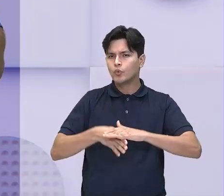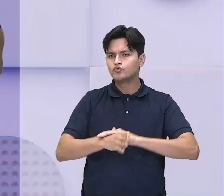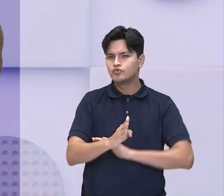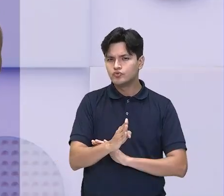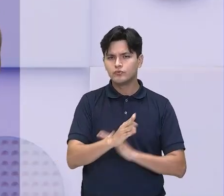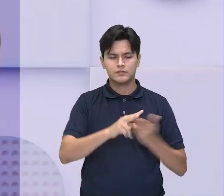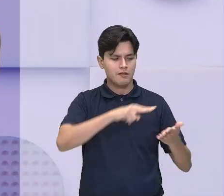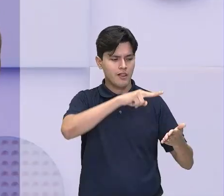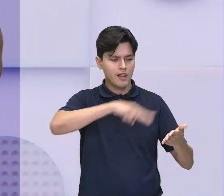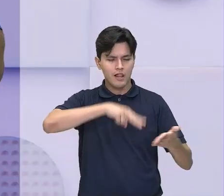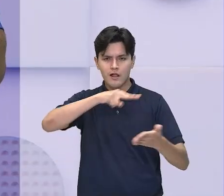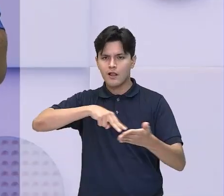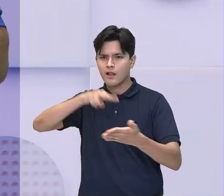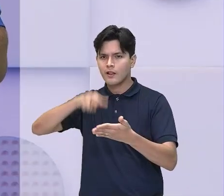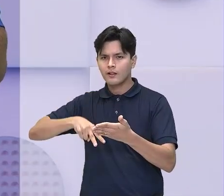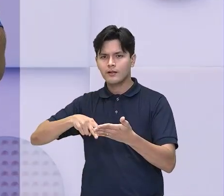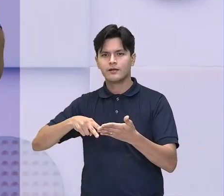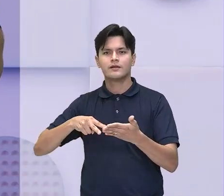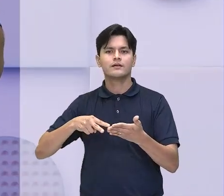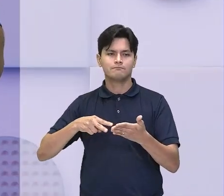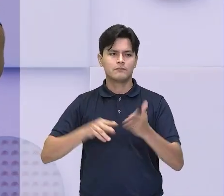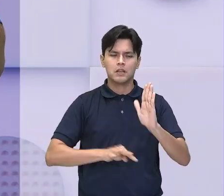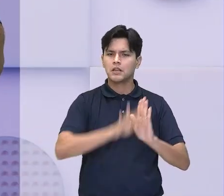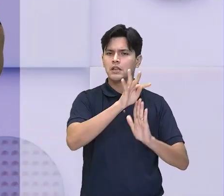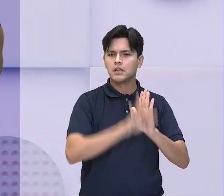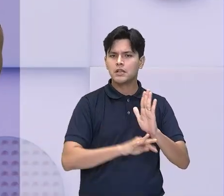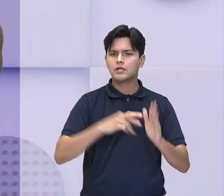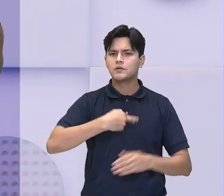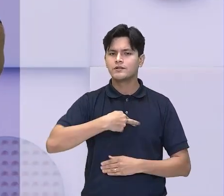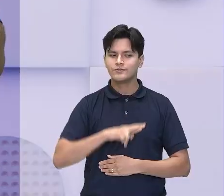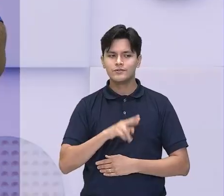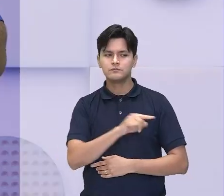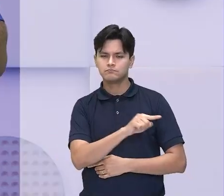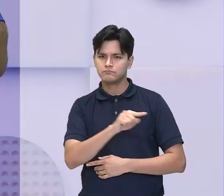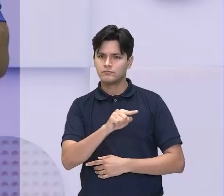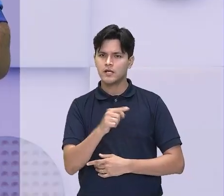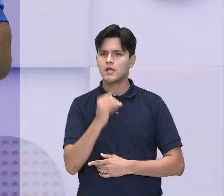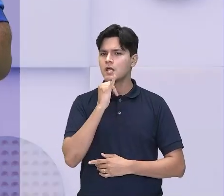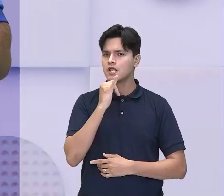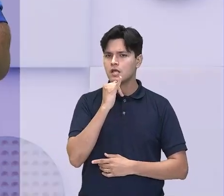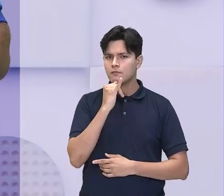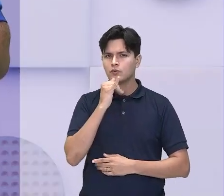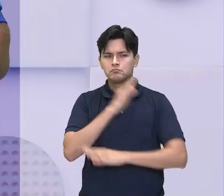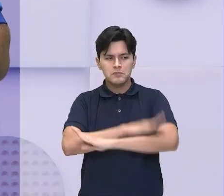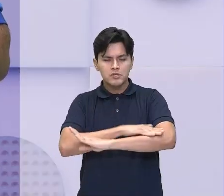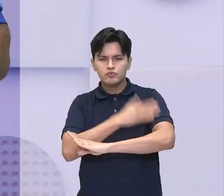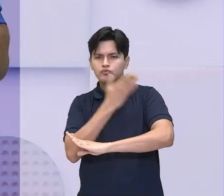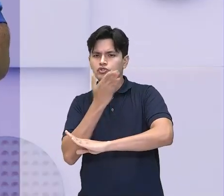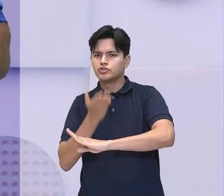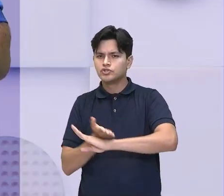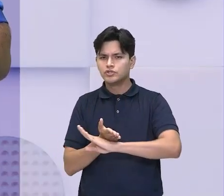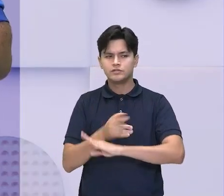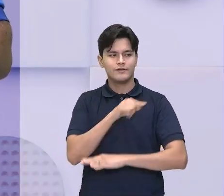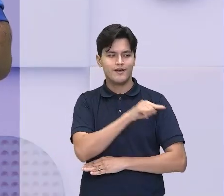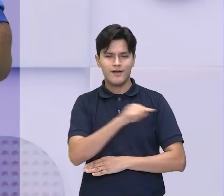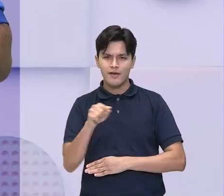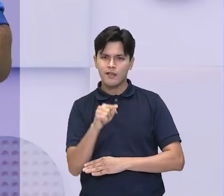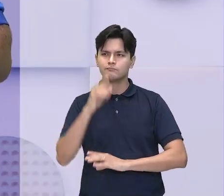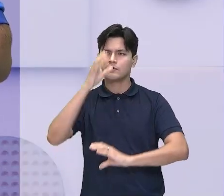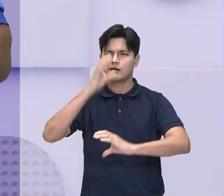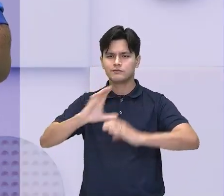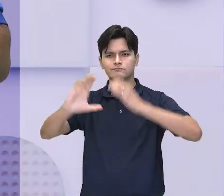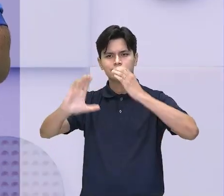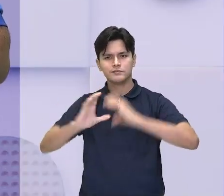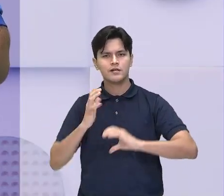litúrgicos, congregacionais, a pessoa ficava o dia inteiro cantando o inário, né? E ao mesmo tempo